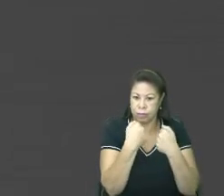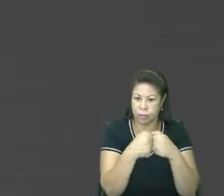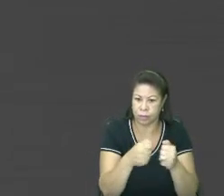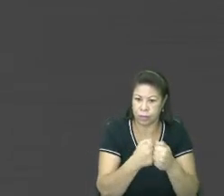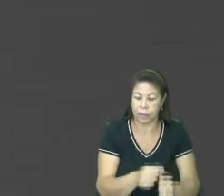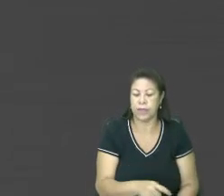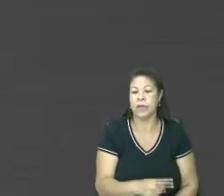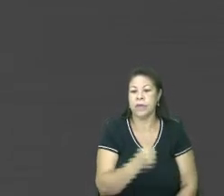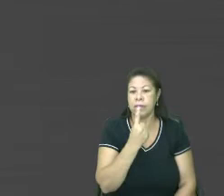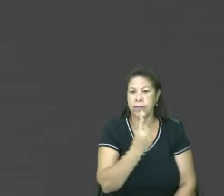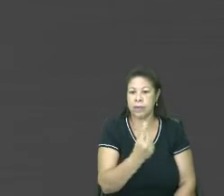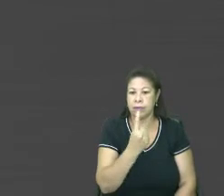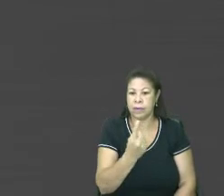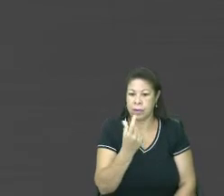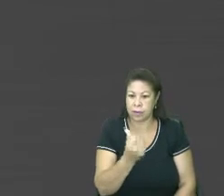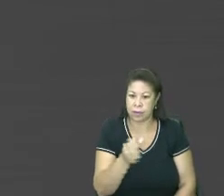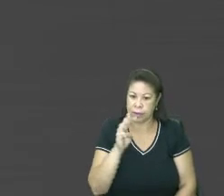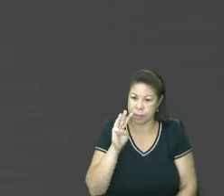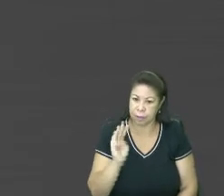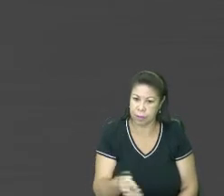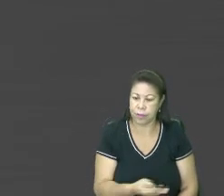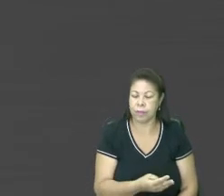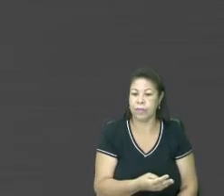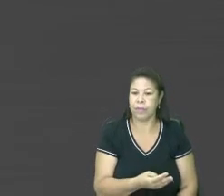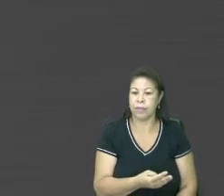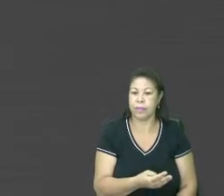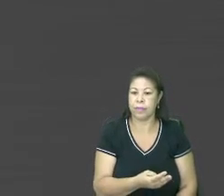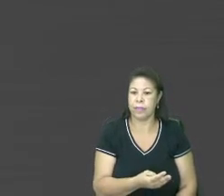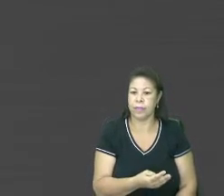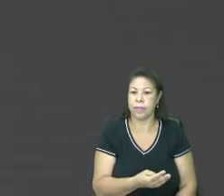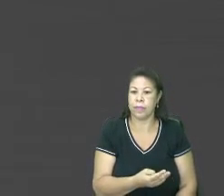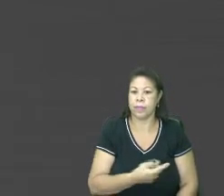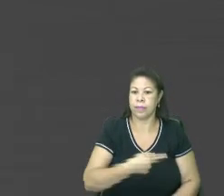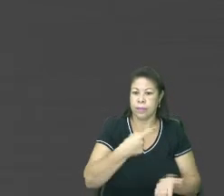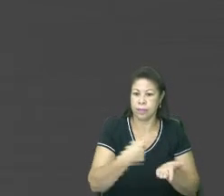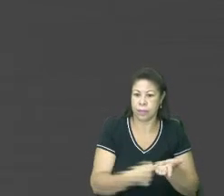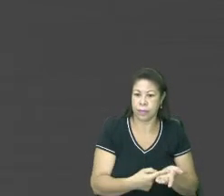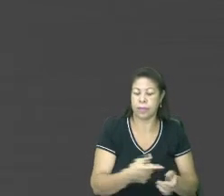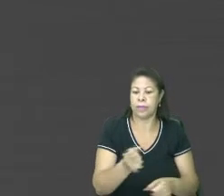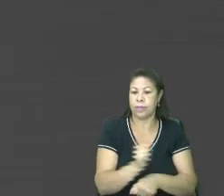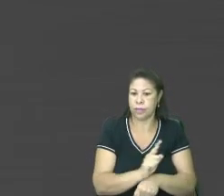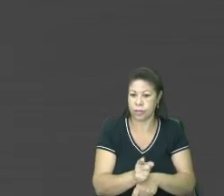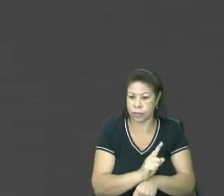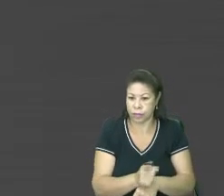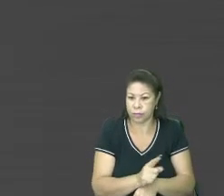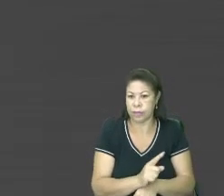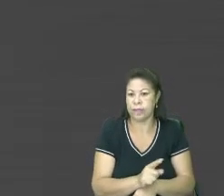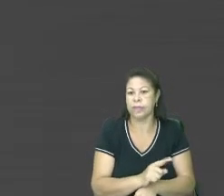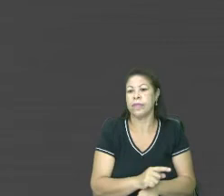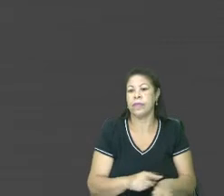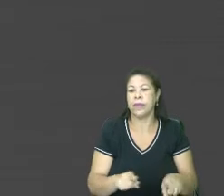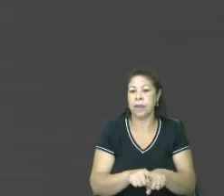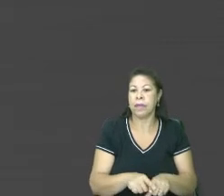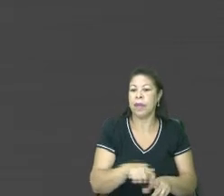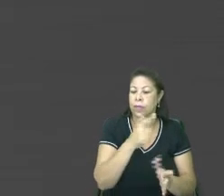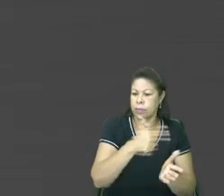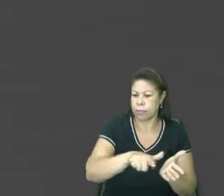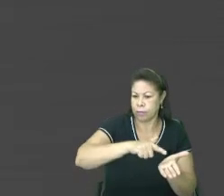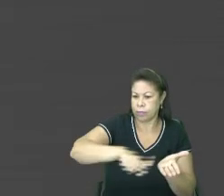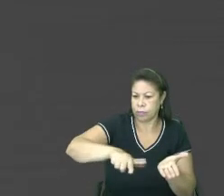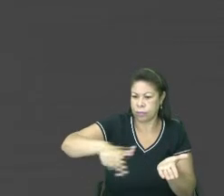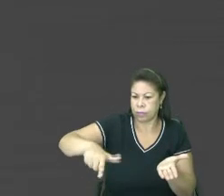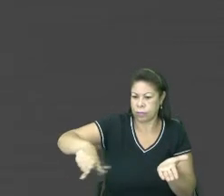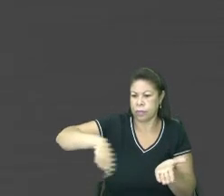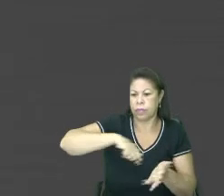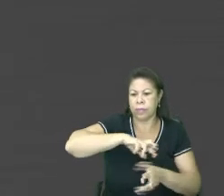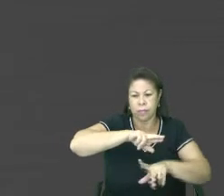milhões 887 mil com o contrato de gestão. Aí a gente tem as outras despesas, né? Um pouco